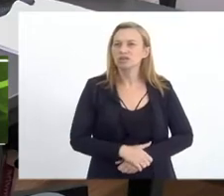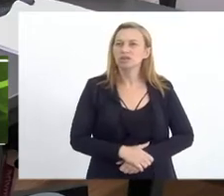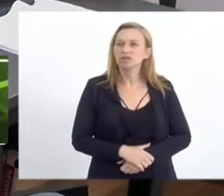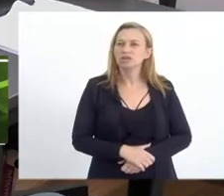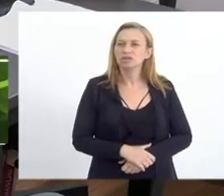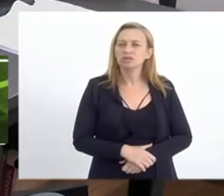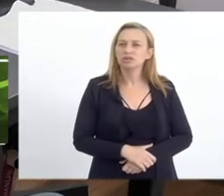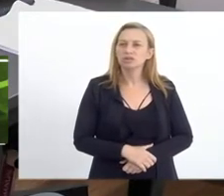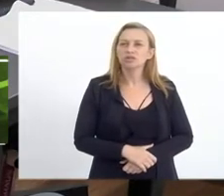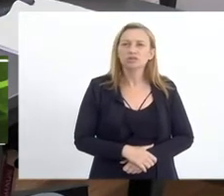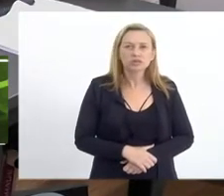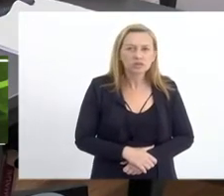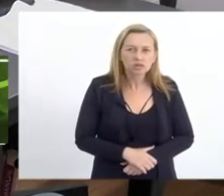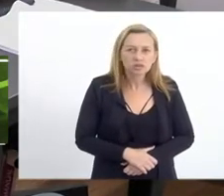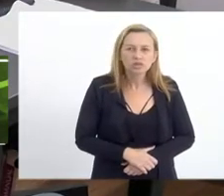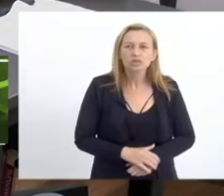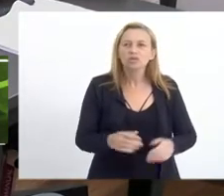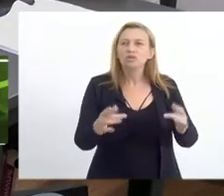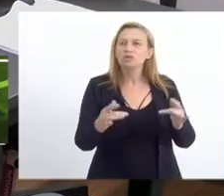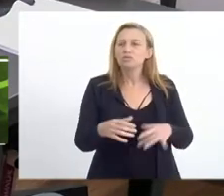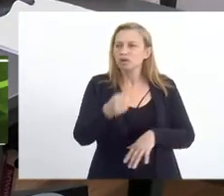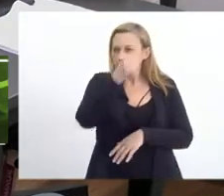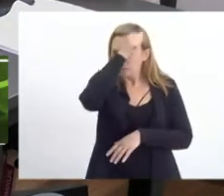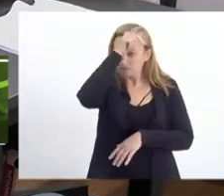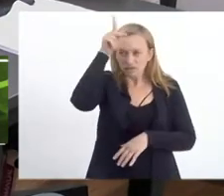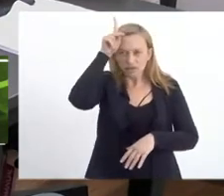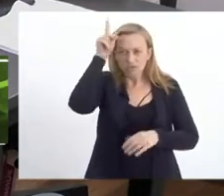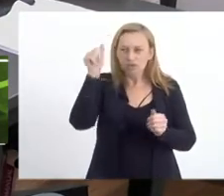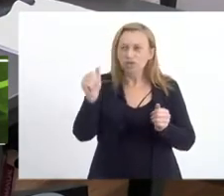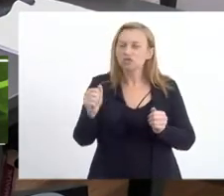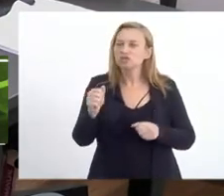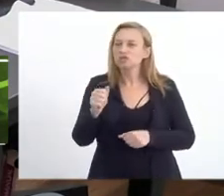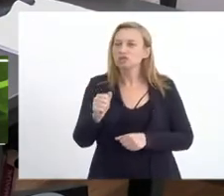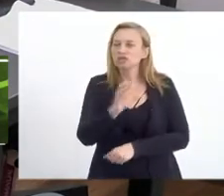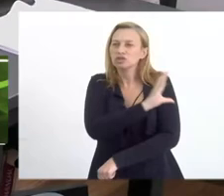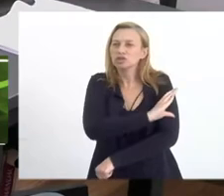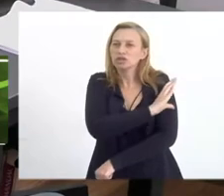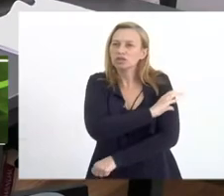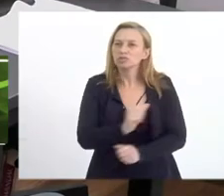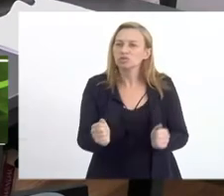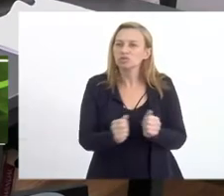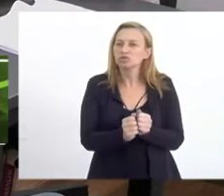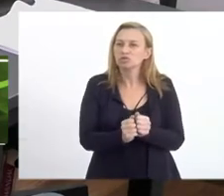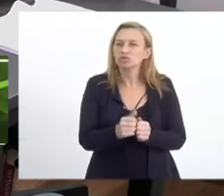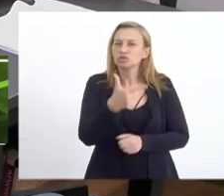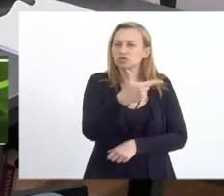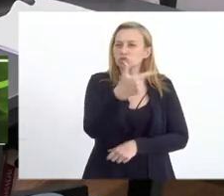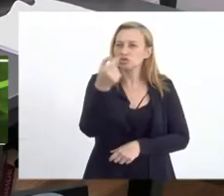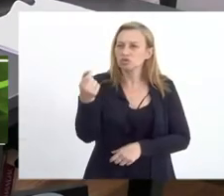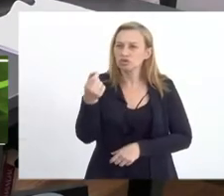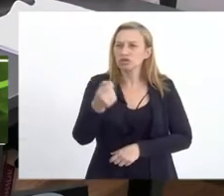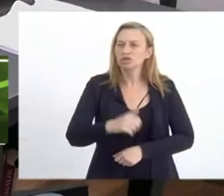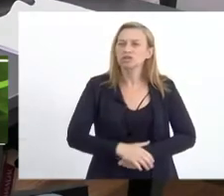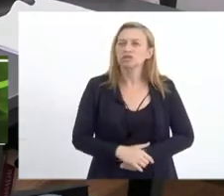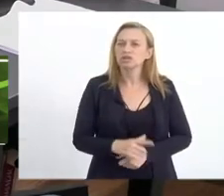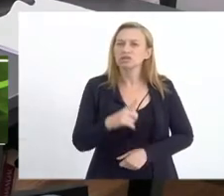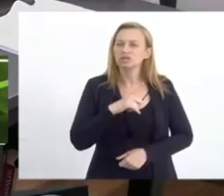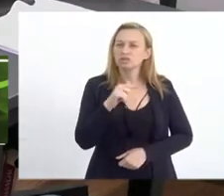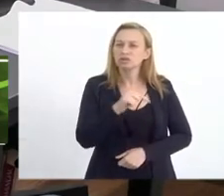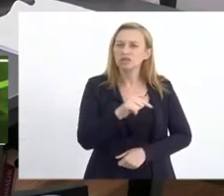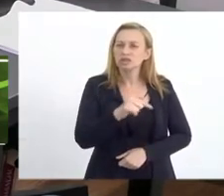2019. Contrato de concessão com a Prefeitura de Campos. E em 2020, nós tivemos aqui